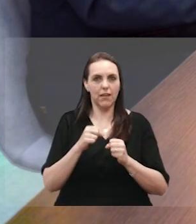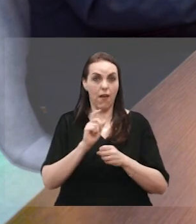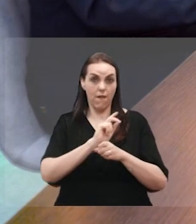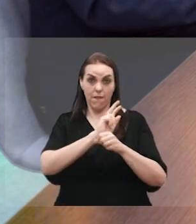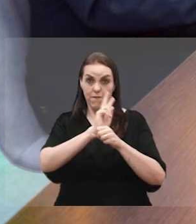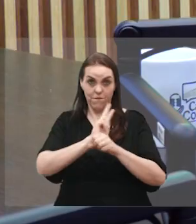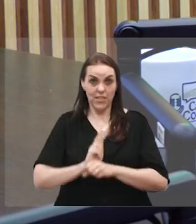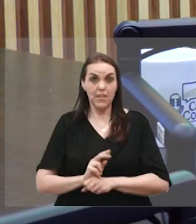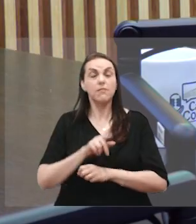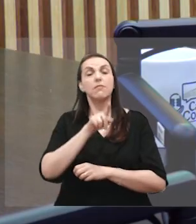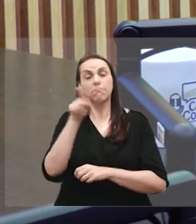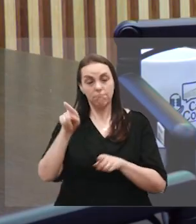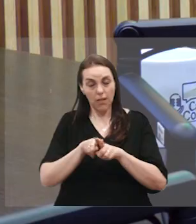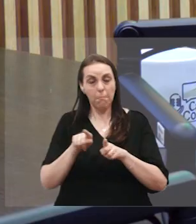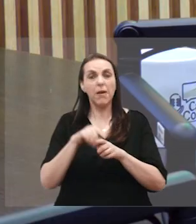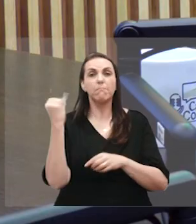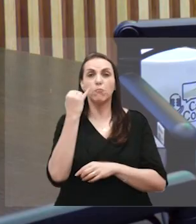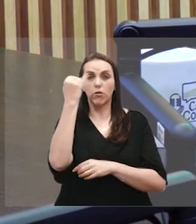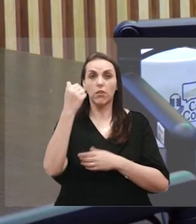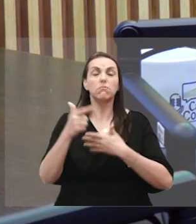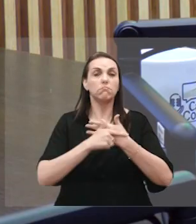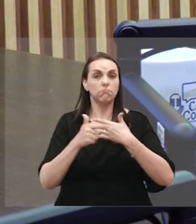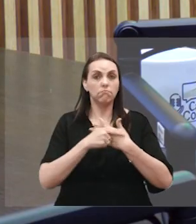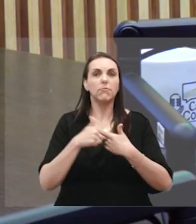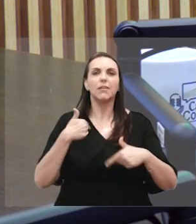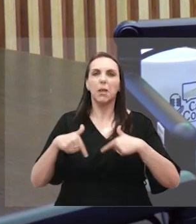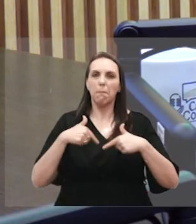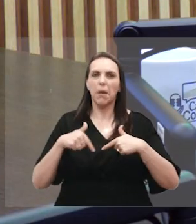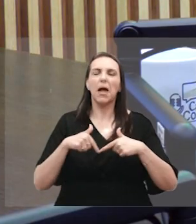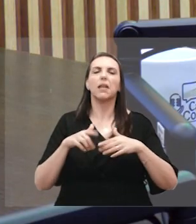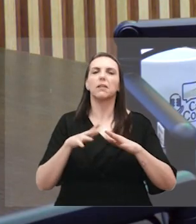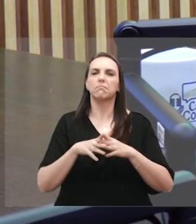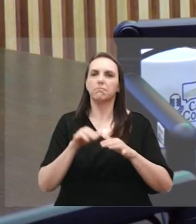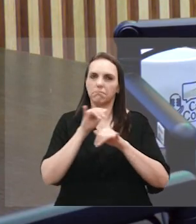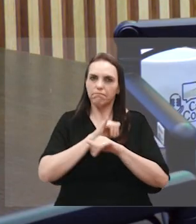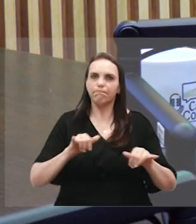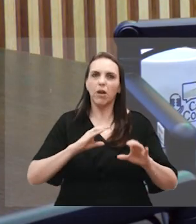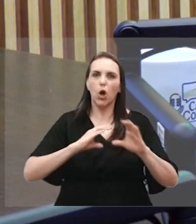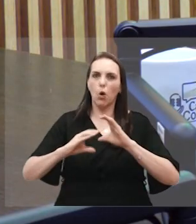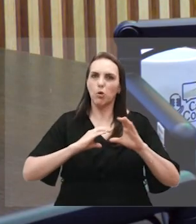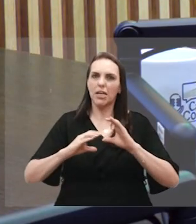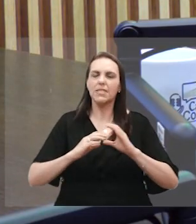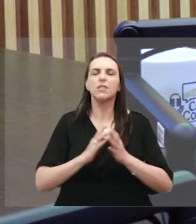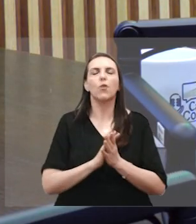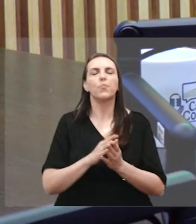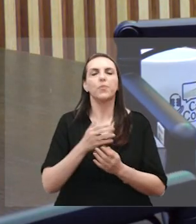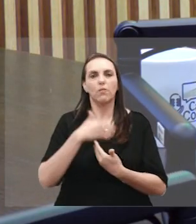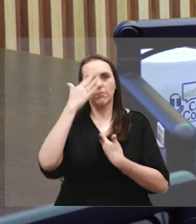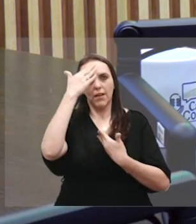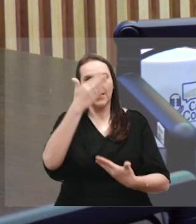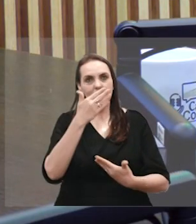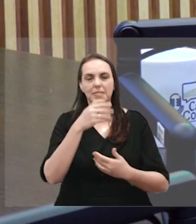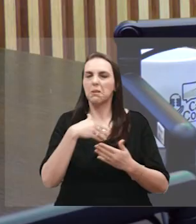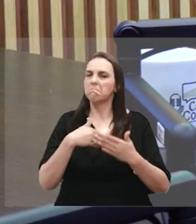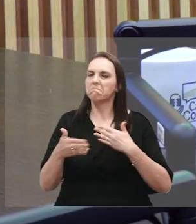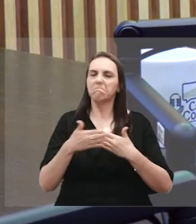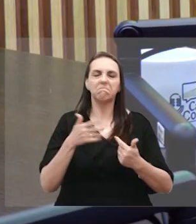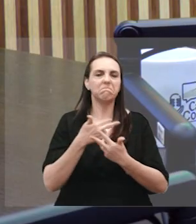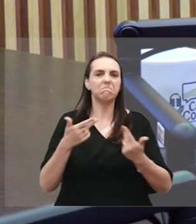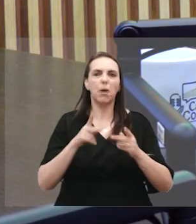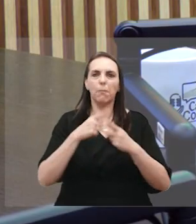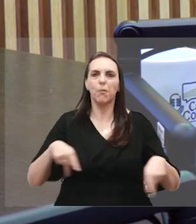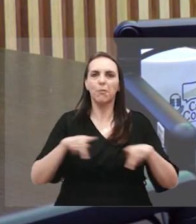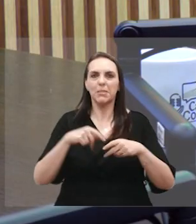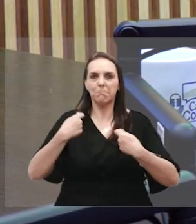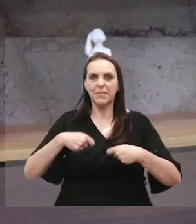né? E é muito importante o papel de quem trabalha nos meios de comunicação. Então, queria agradecer para vocês e dizer que estou aí para o que deve, o que a